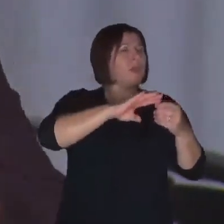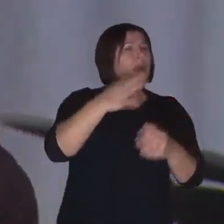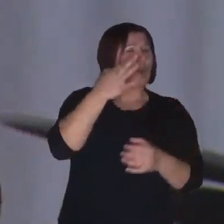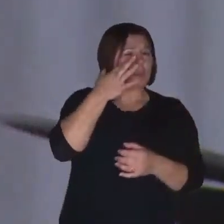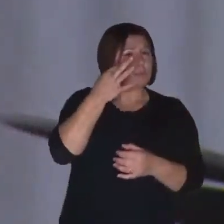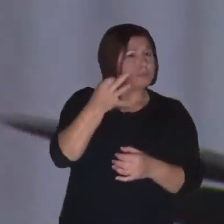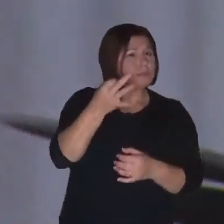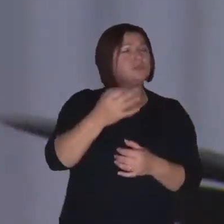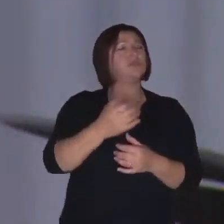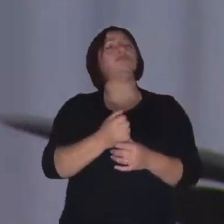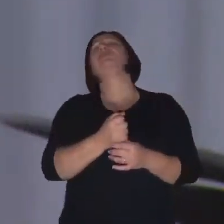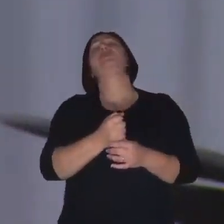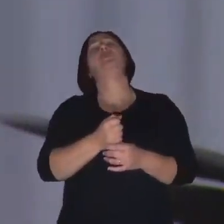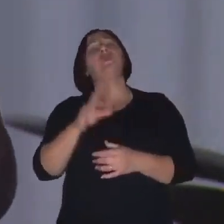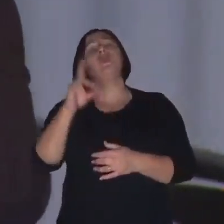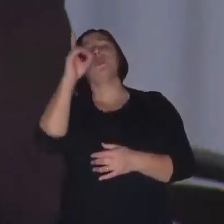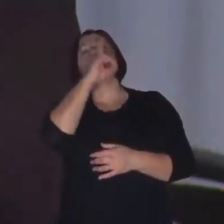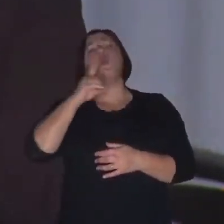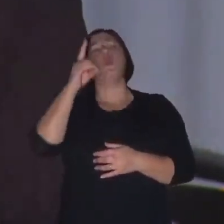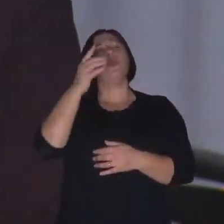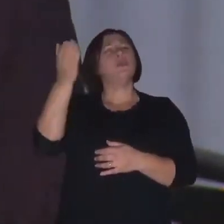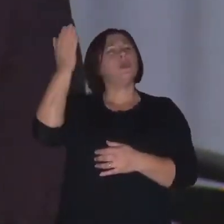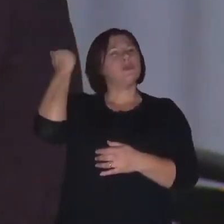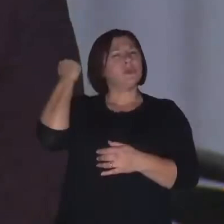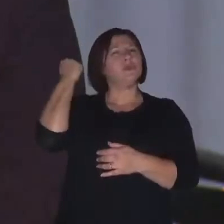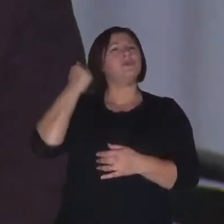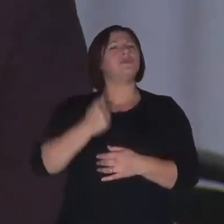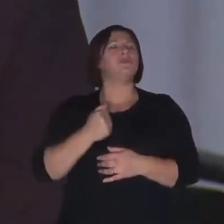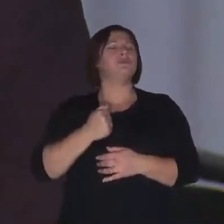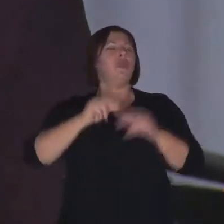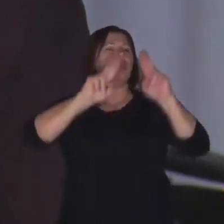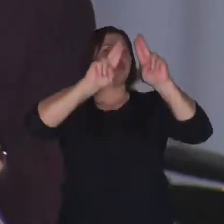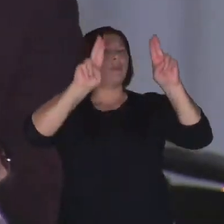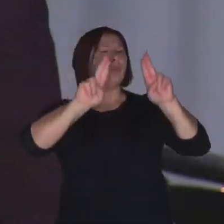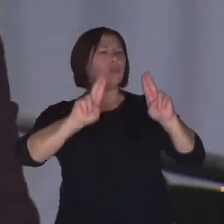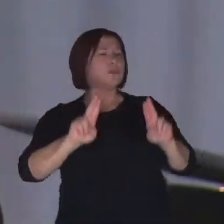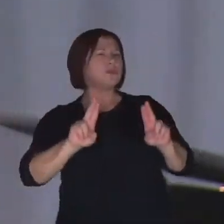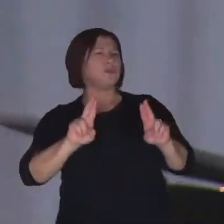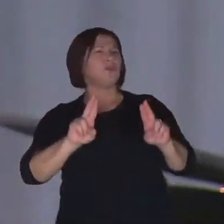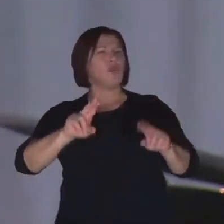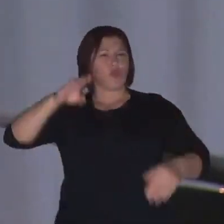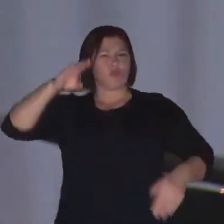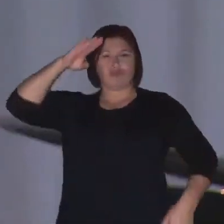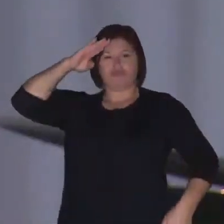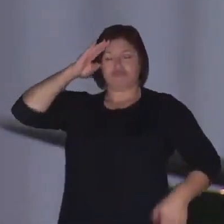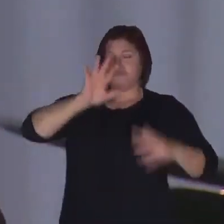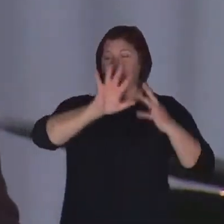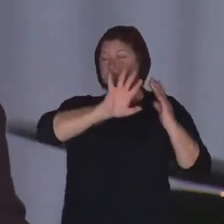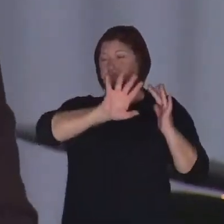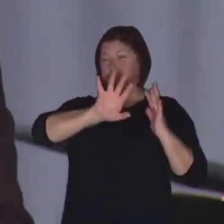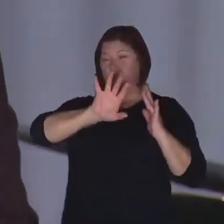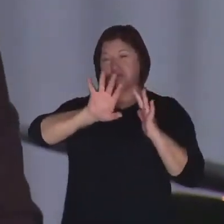Nabucodonosor e o seu exército eram apenas inimigos invisíveis, porque eles estavam chegando, mas eles não